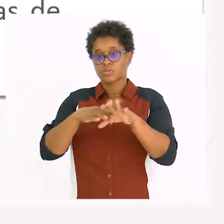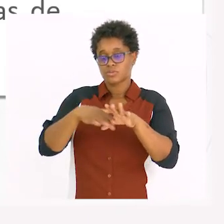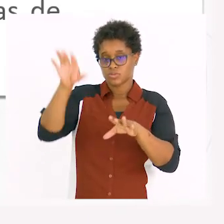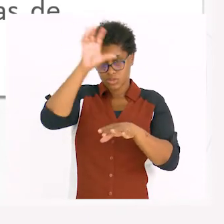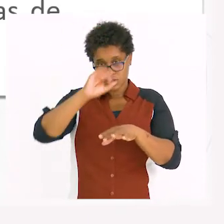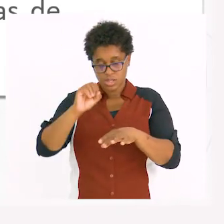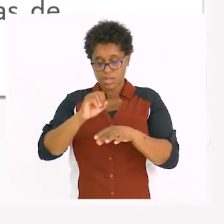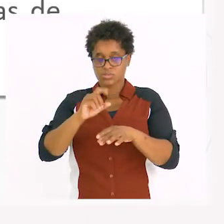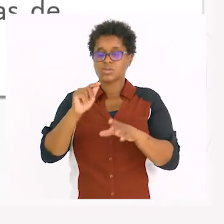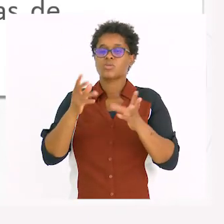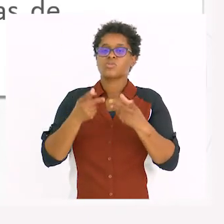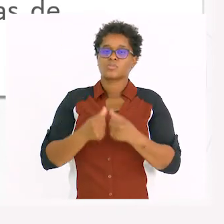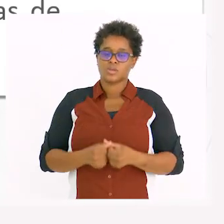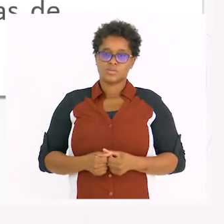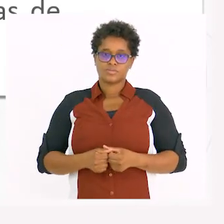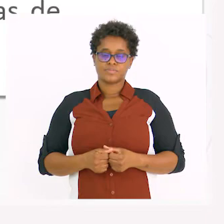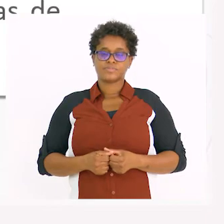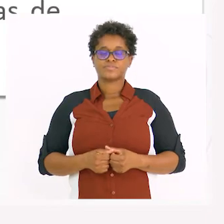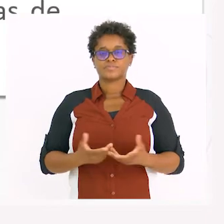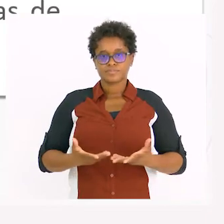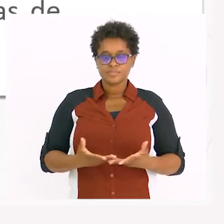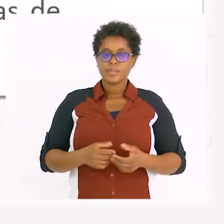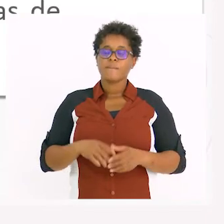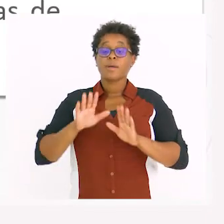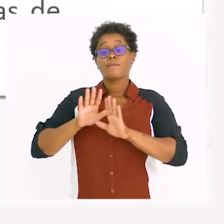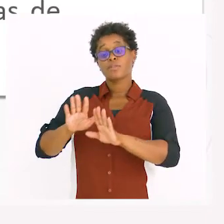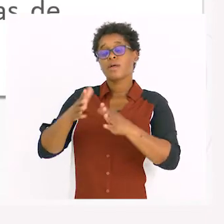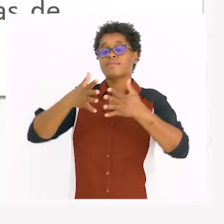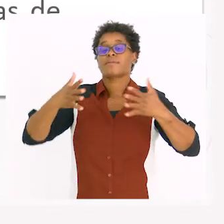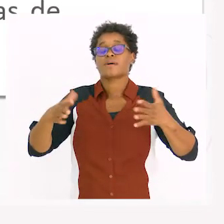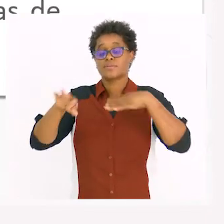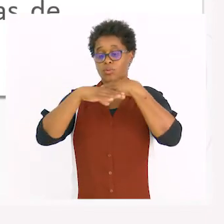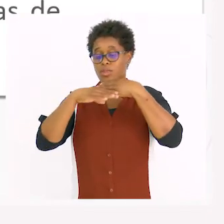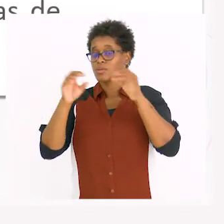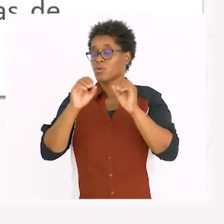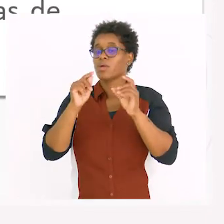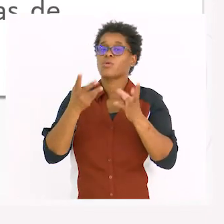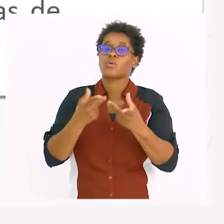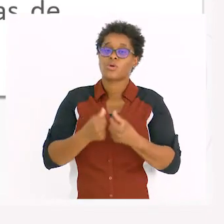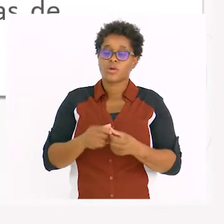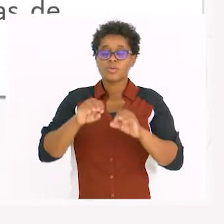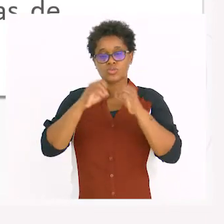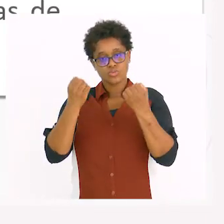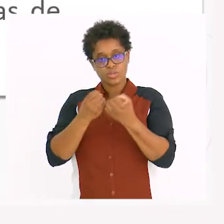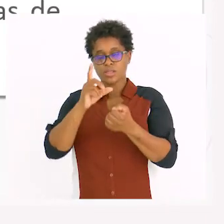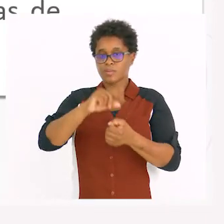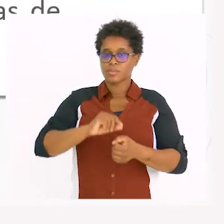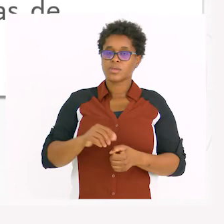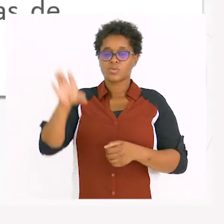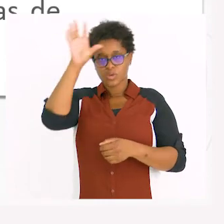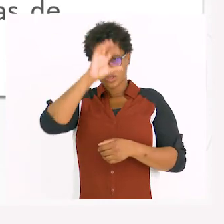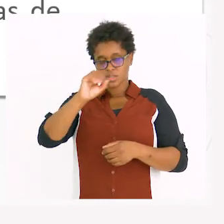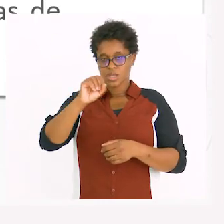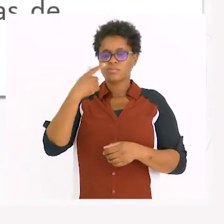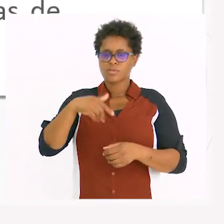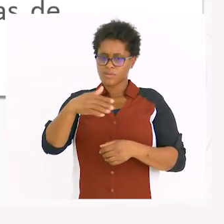Estado na economia. Para evitar as grandes desigualdades econômicas e sociais, o